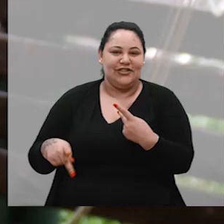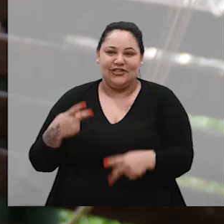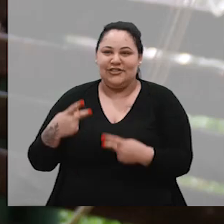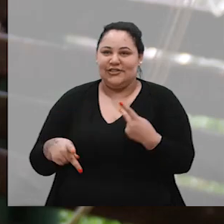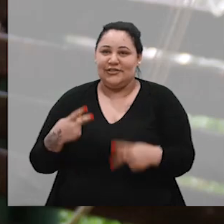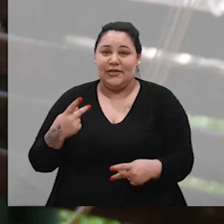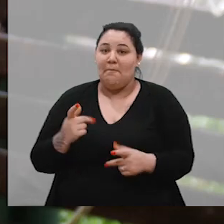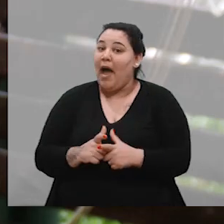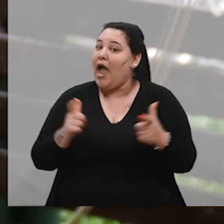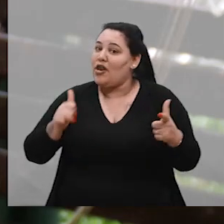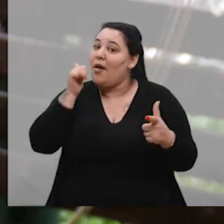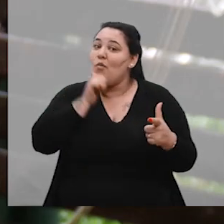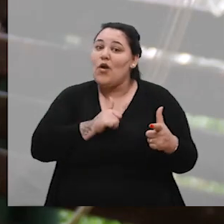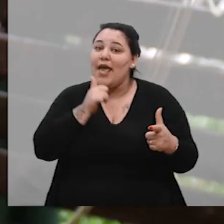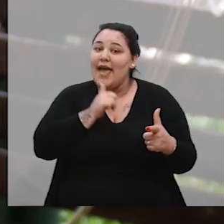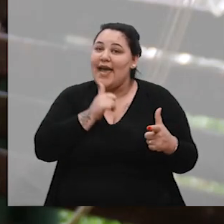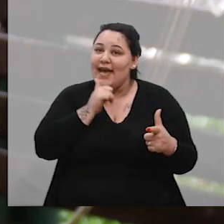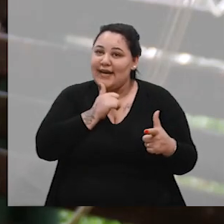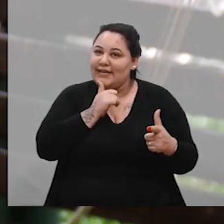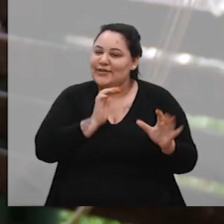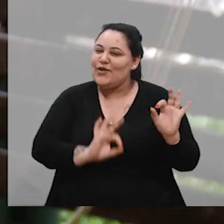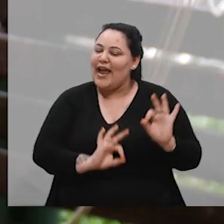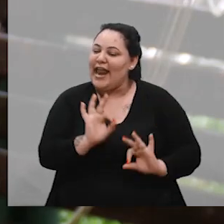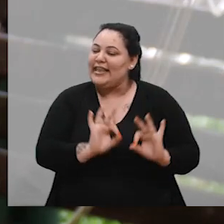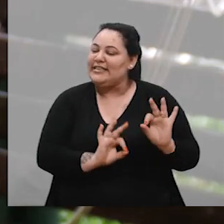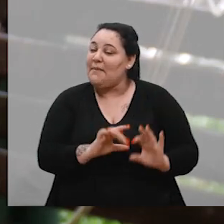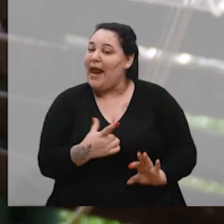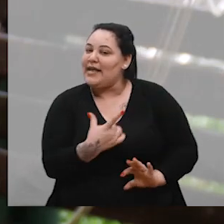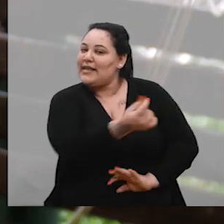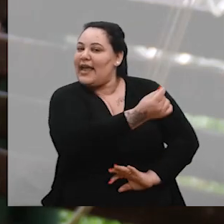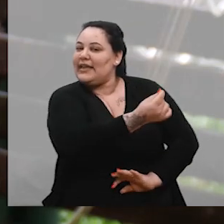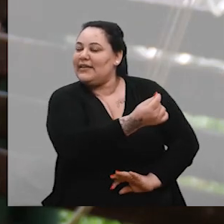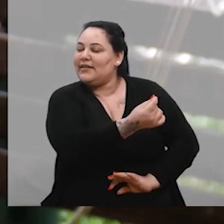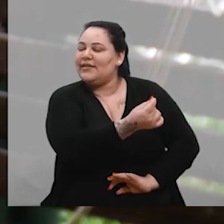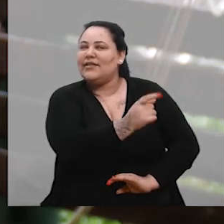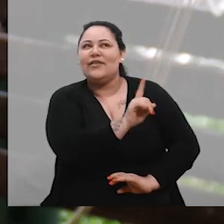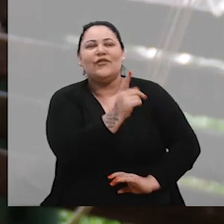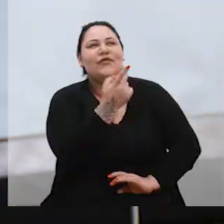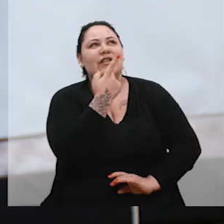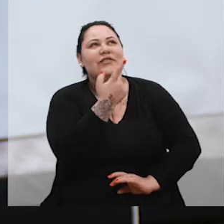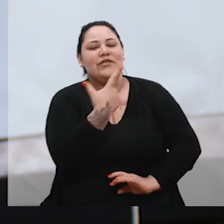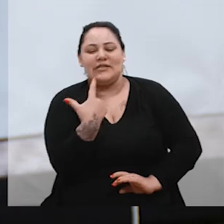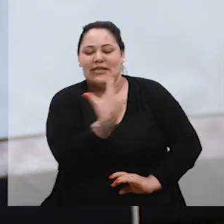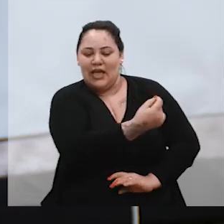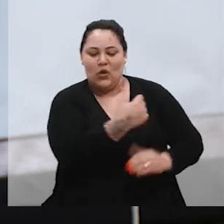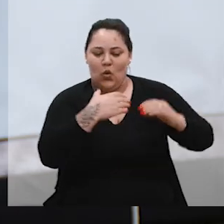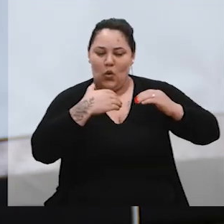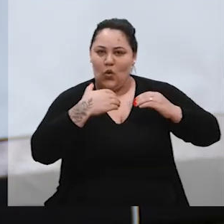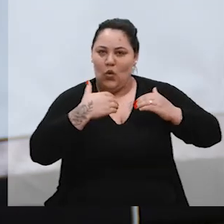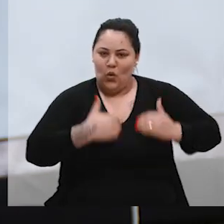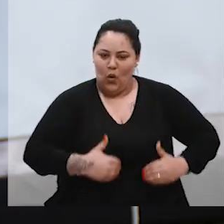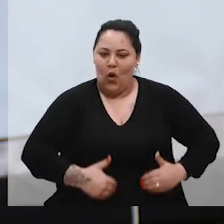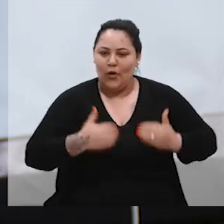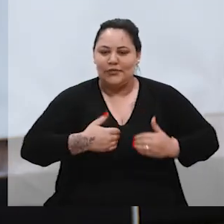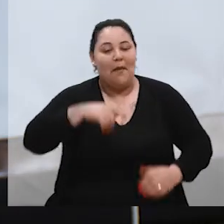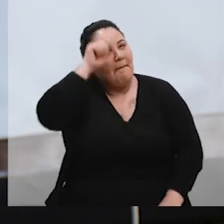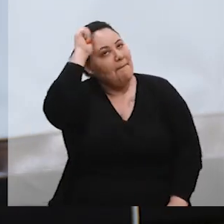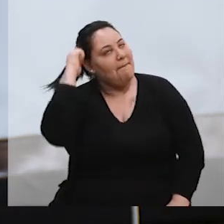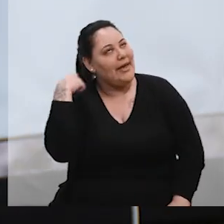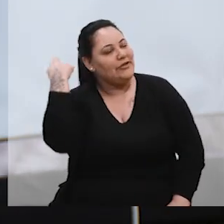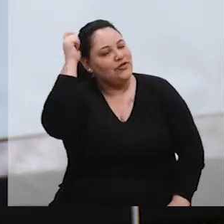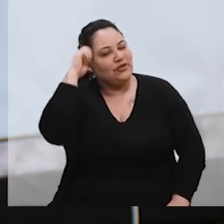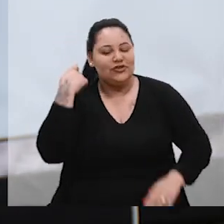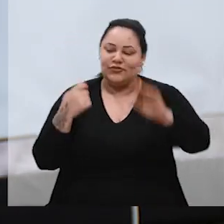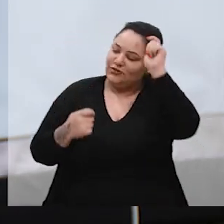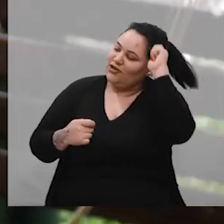maioria são mulheres, né, que se aprontam para sair, não no sentido físico só de pentear o cabelo, como essa aqui